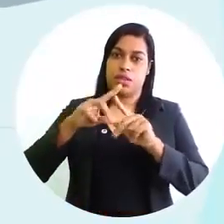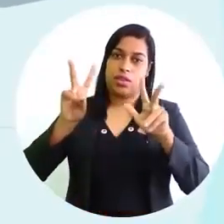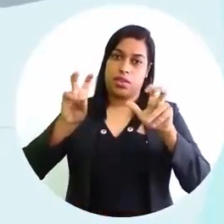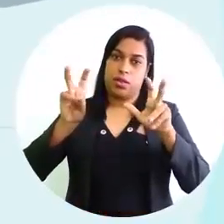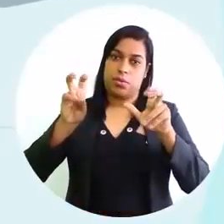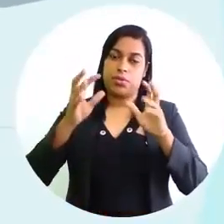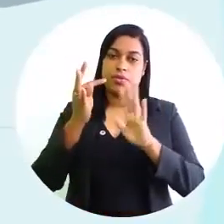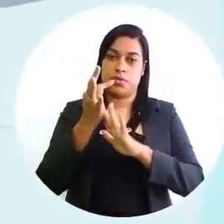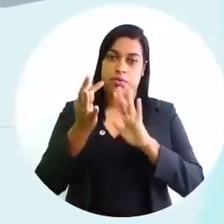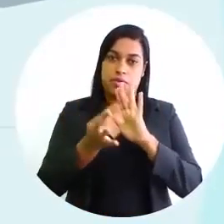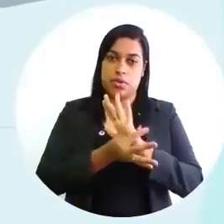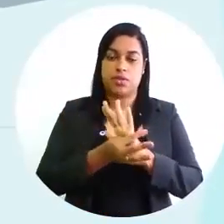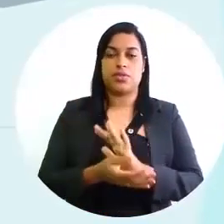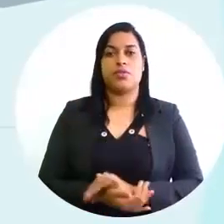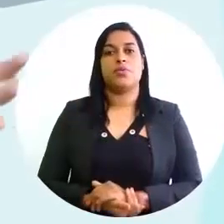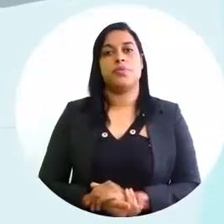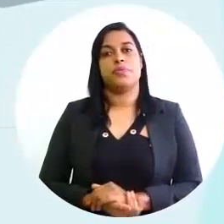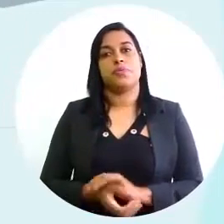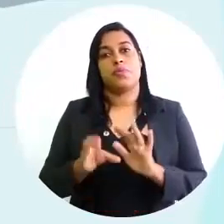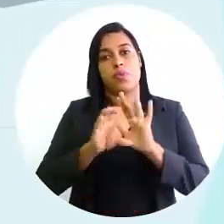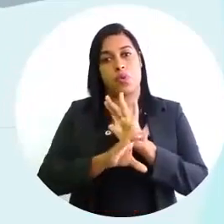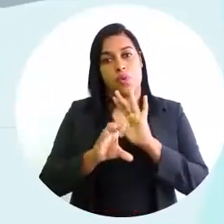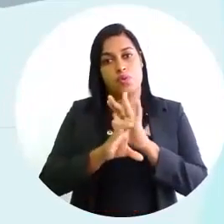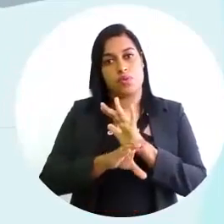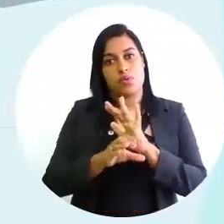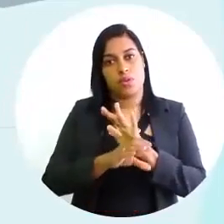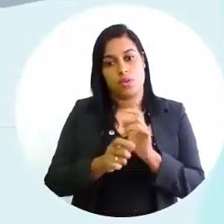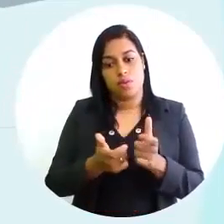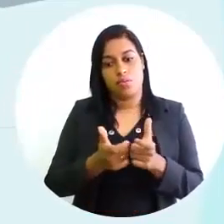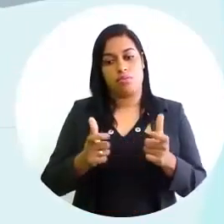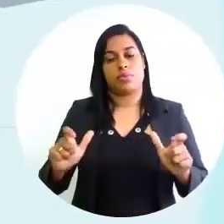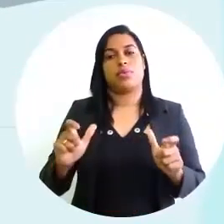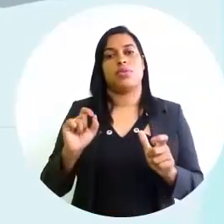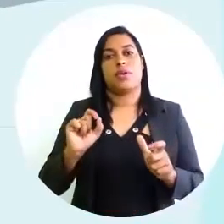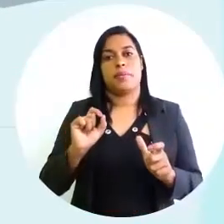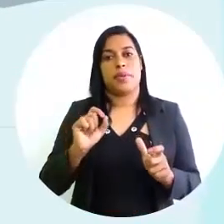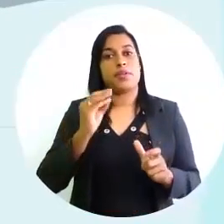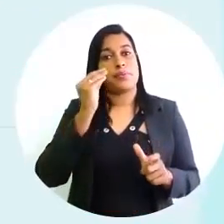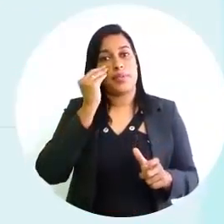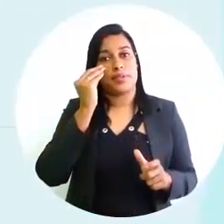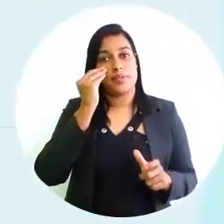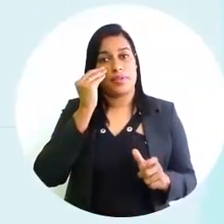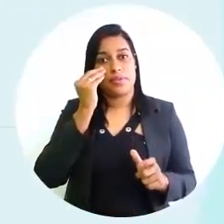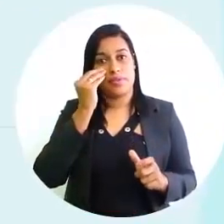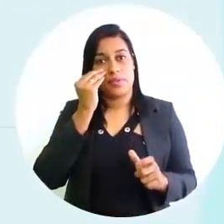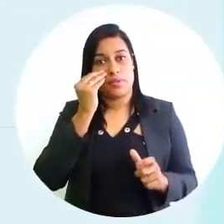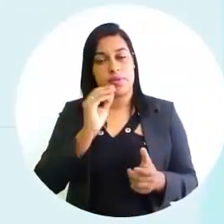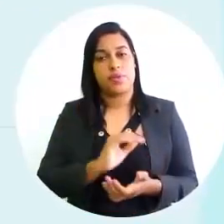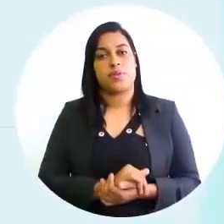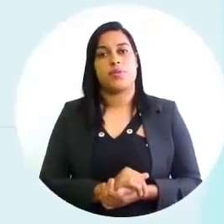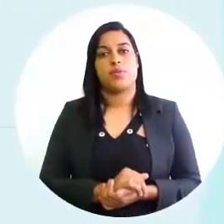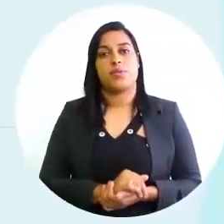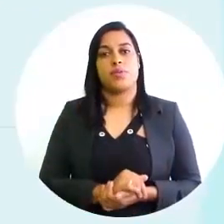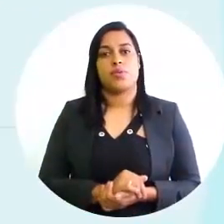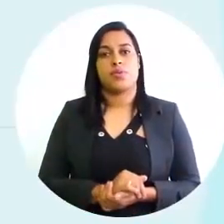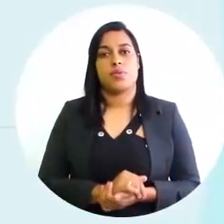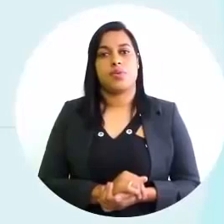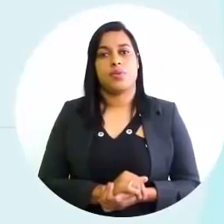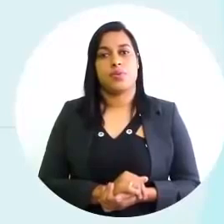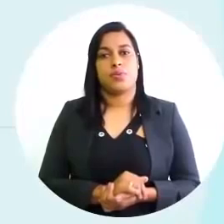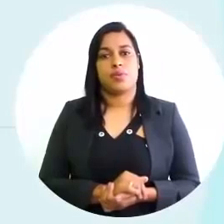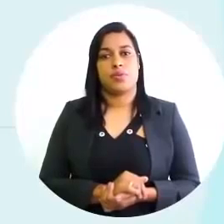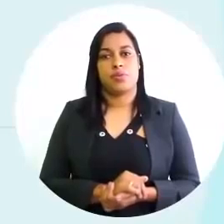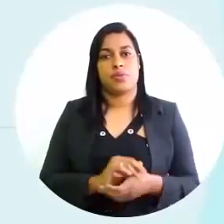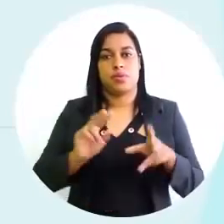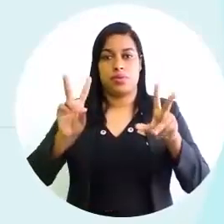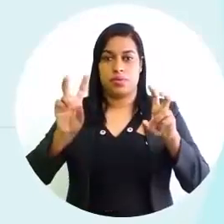termos gerais, que são os conceitos mais amplos. Temos os termos específicos, que são como se fossem desdobramentos